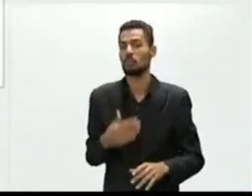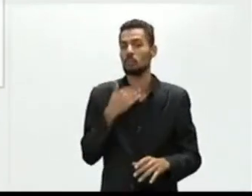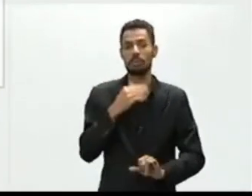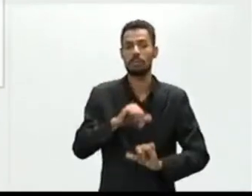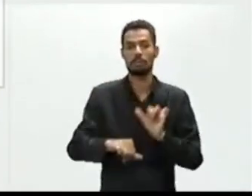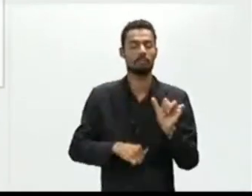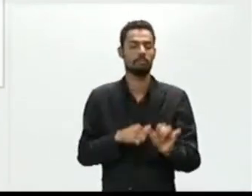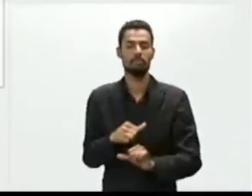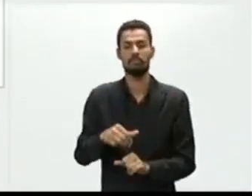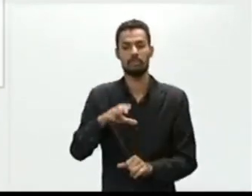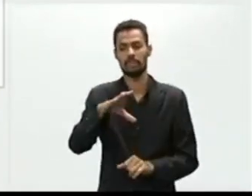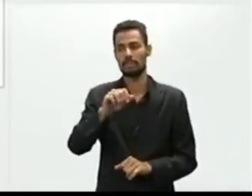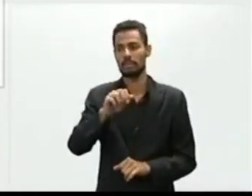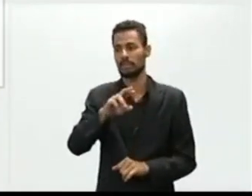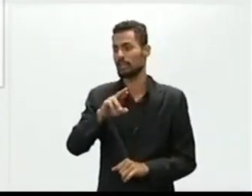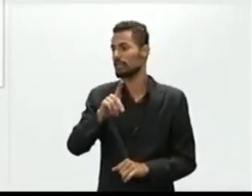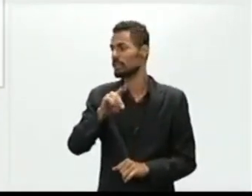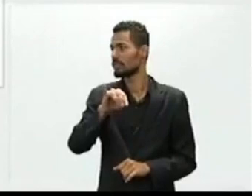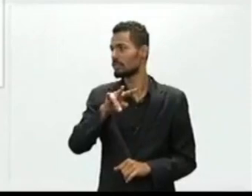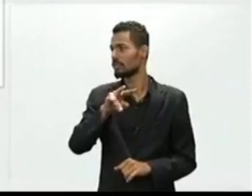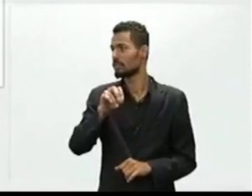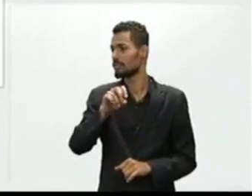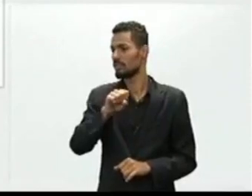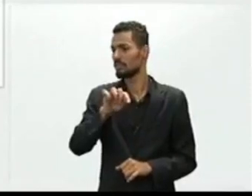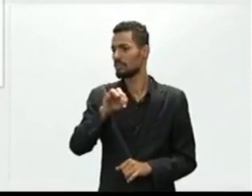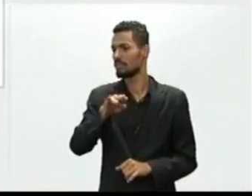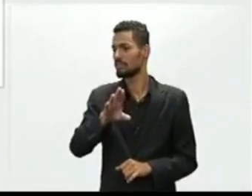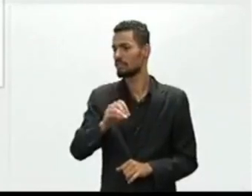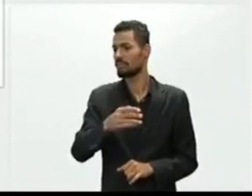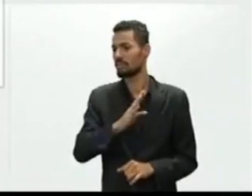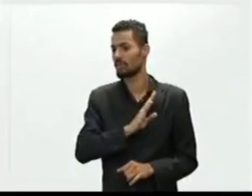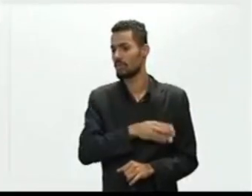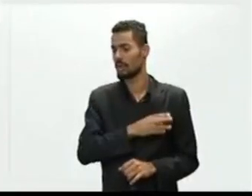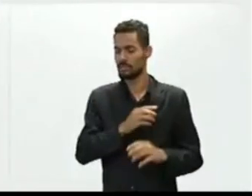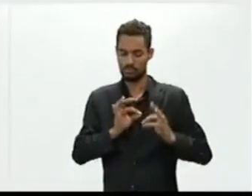um cardiomiócito, por exemplo, uma célula do coração, tá?